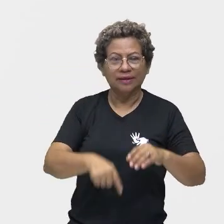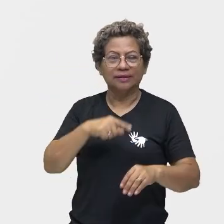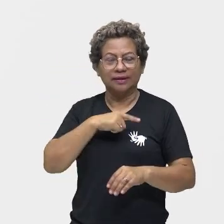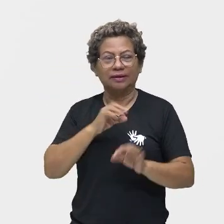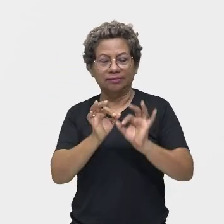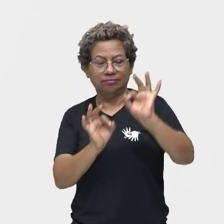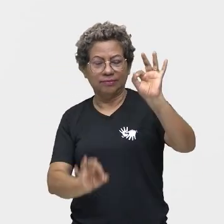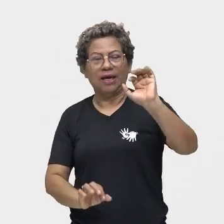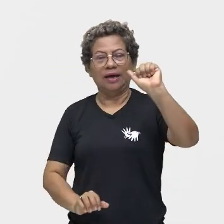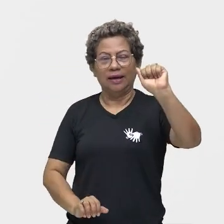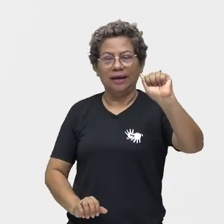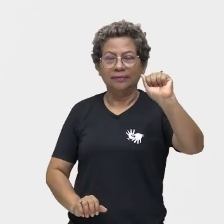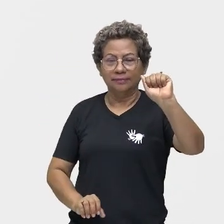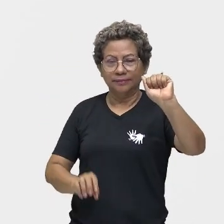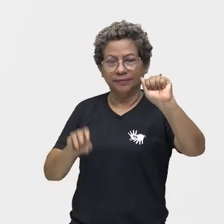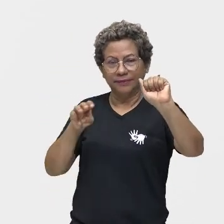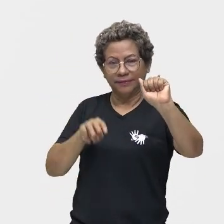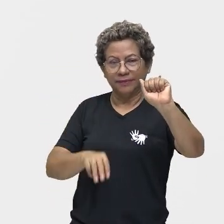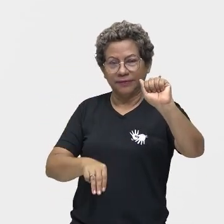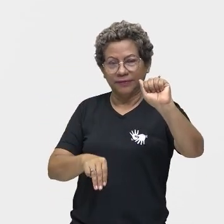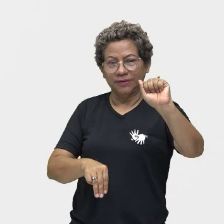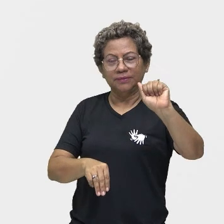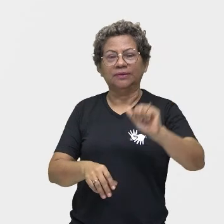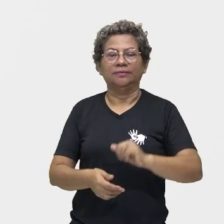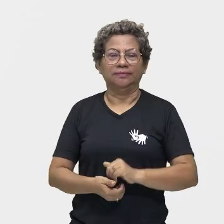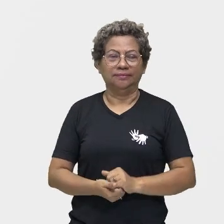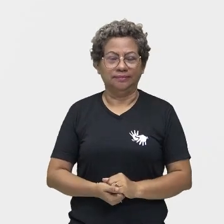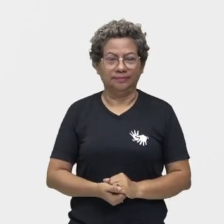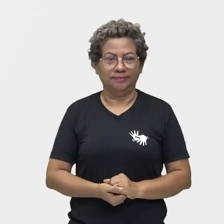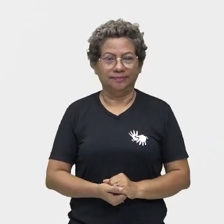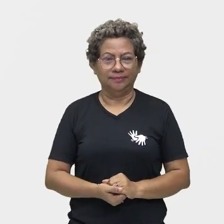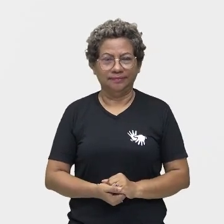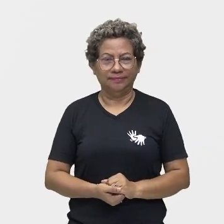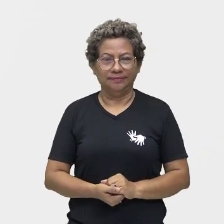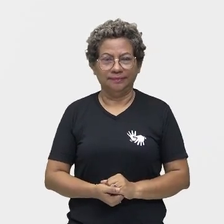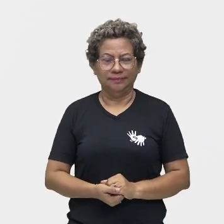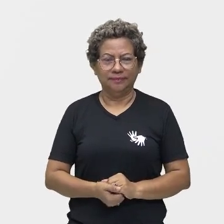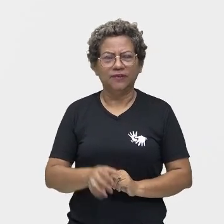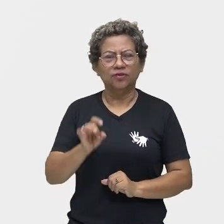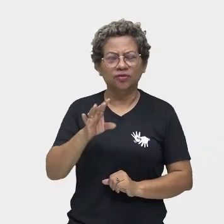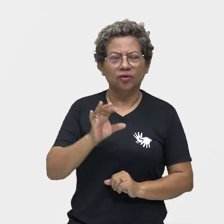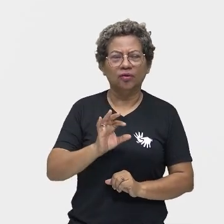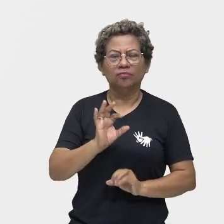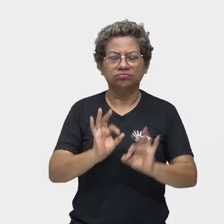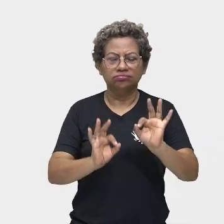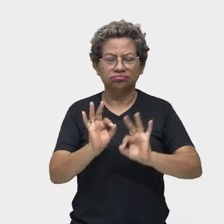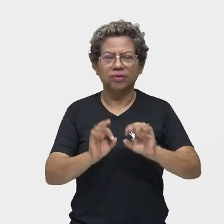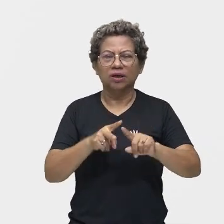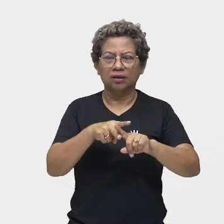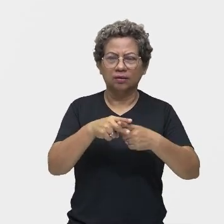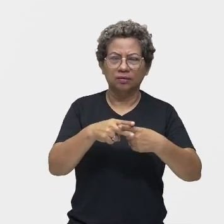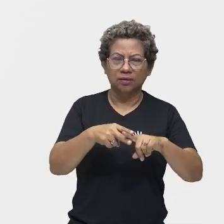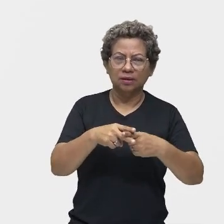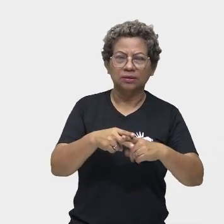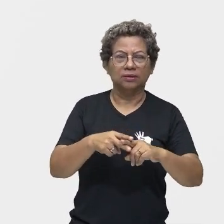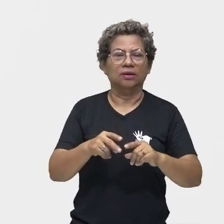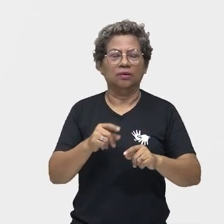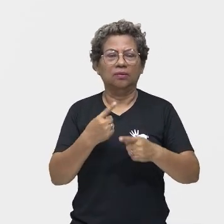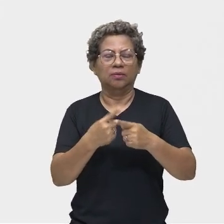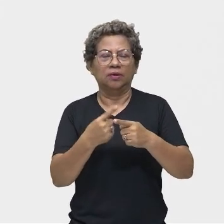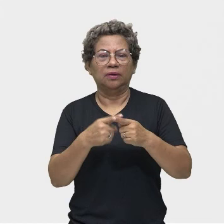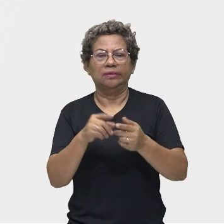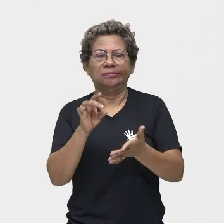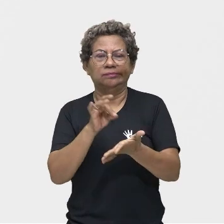A distância entre o mergulhador M2 e o barco A em metros é... Tá, pessoal? Vou só fazer um pequeno ajuste aqui. Aqui, na